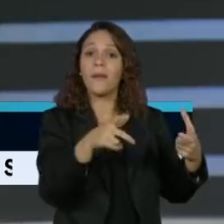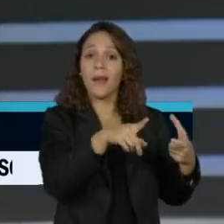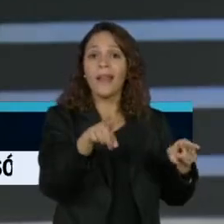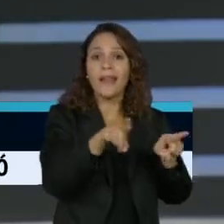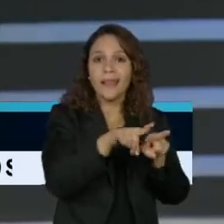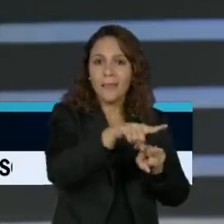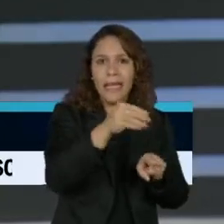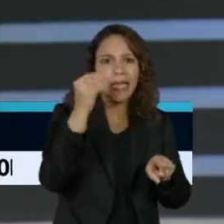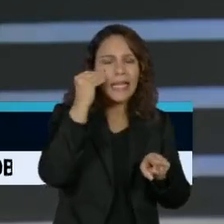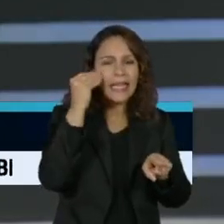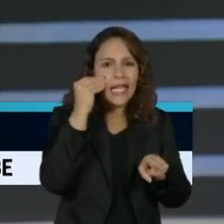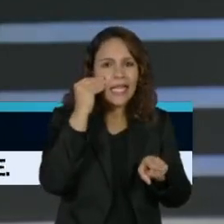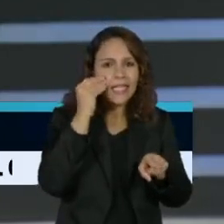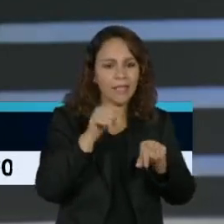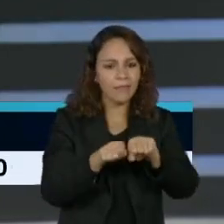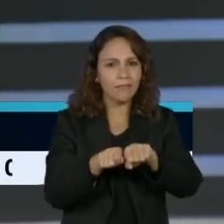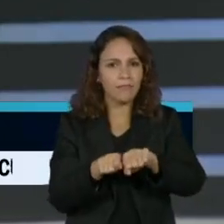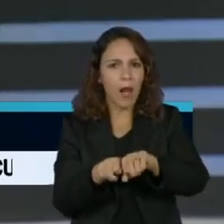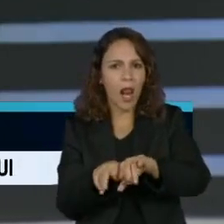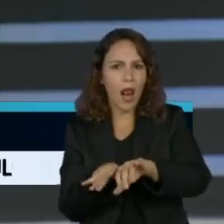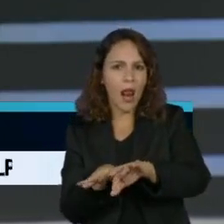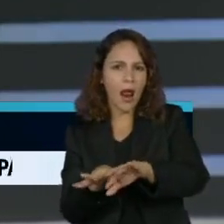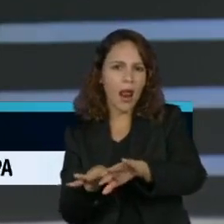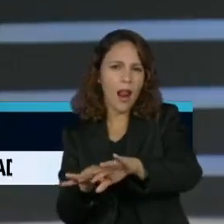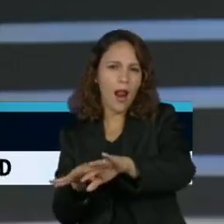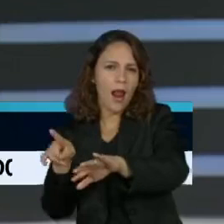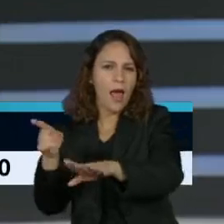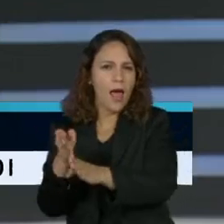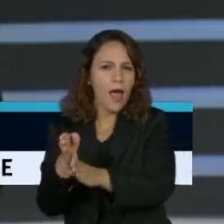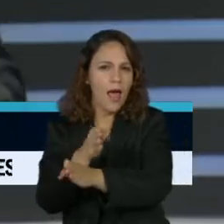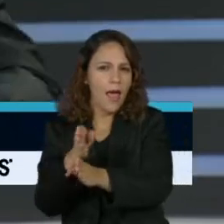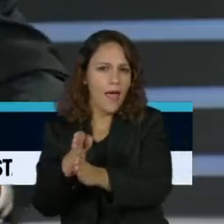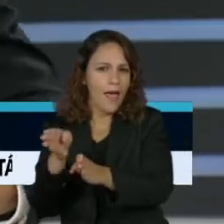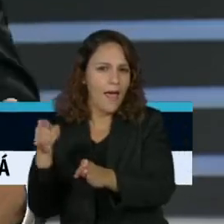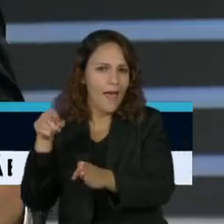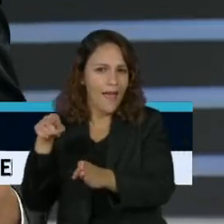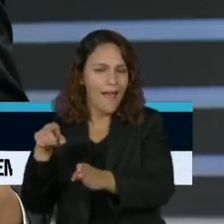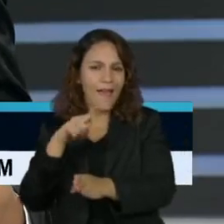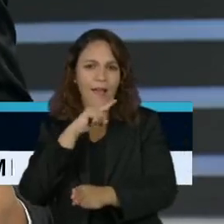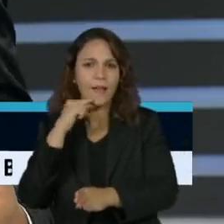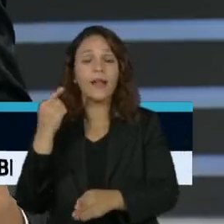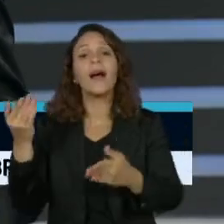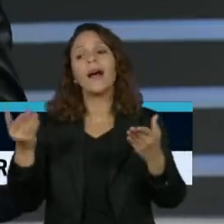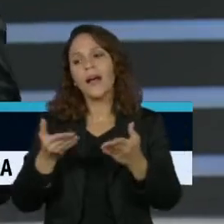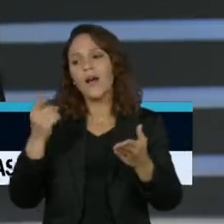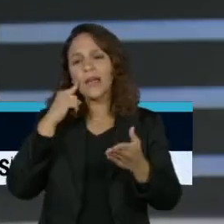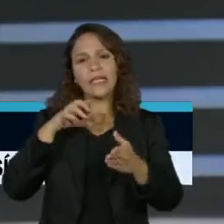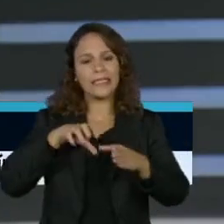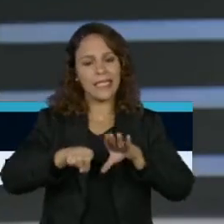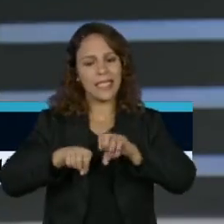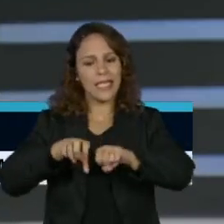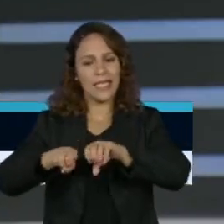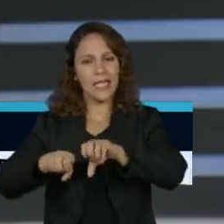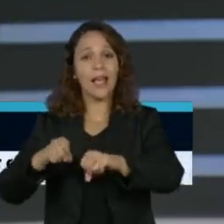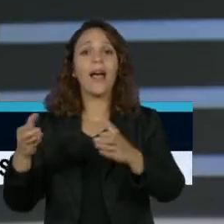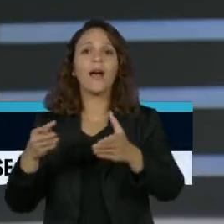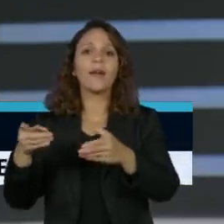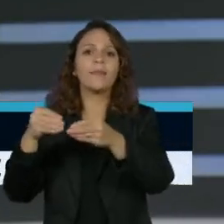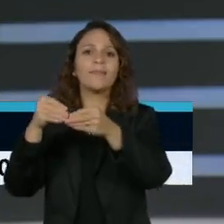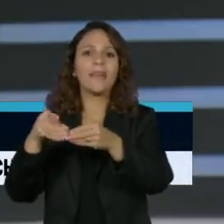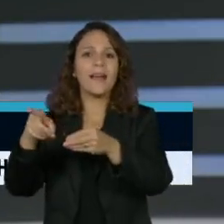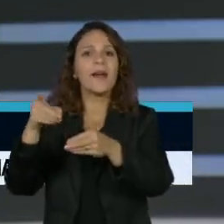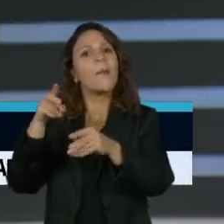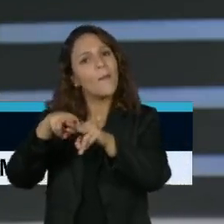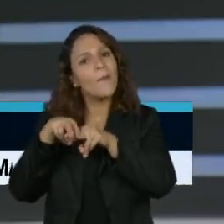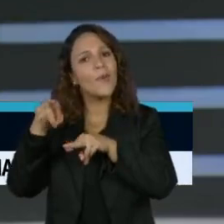otan de expandir para as franjas do antigo da antiga União Soviética também tá fazendo agora com que com que a Rússia e